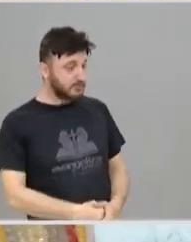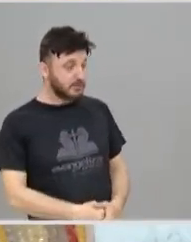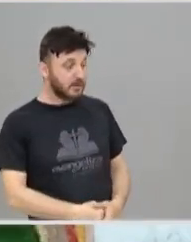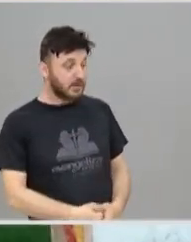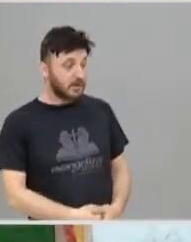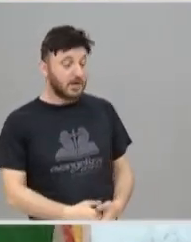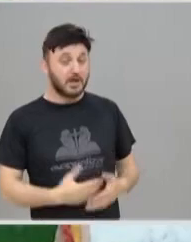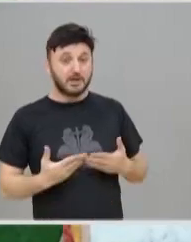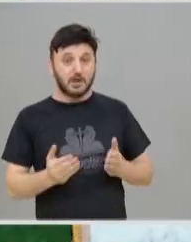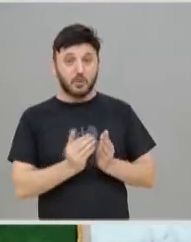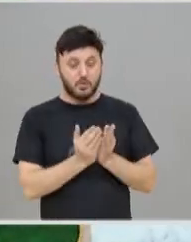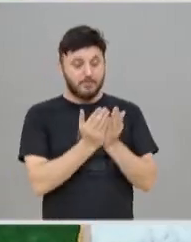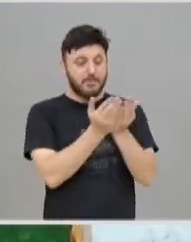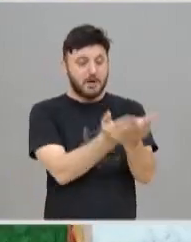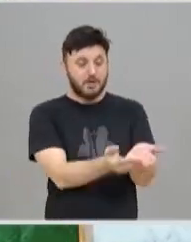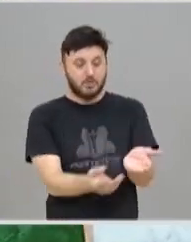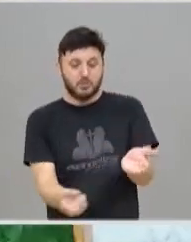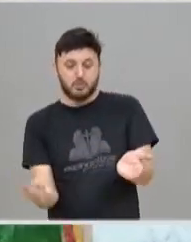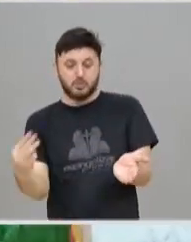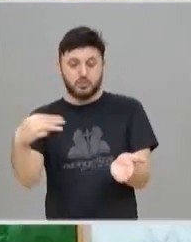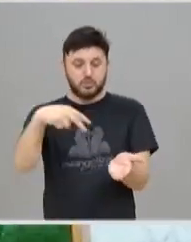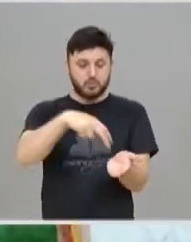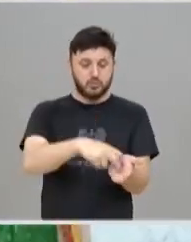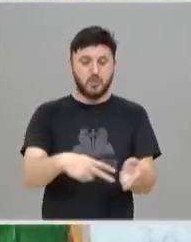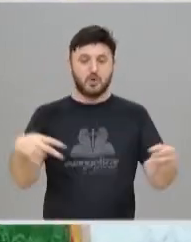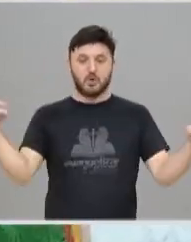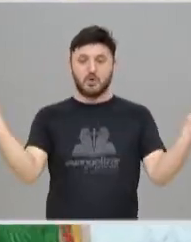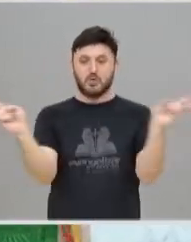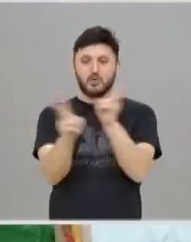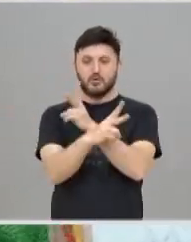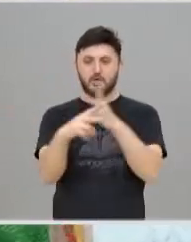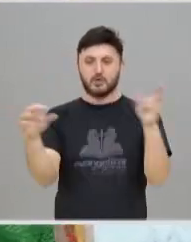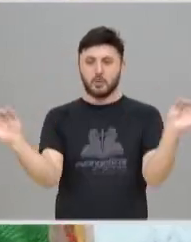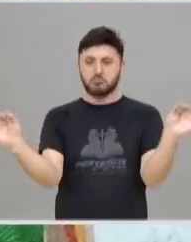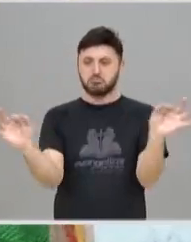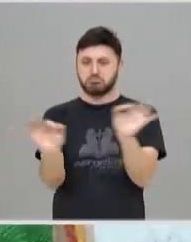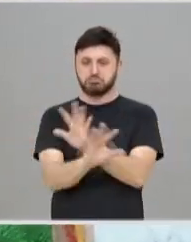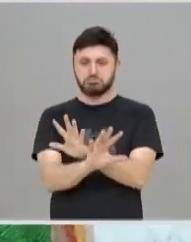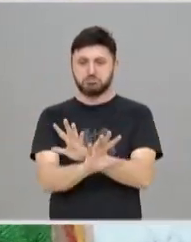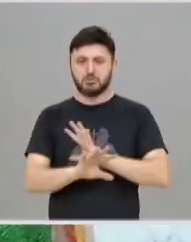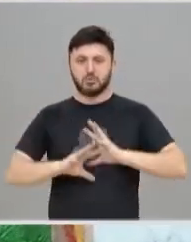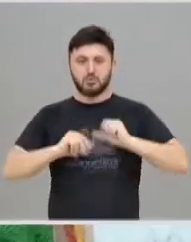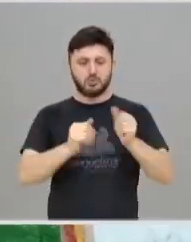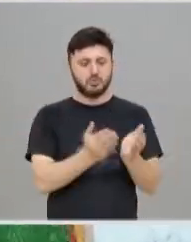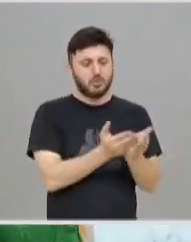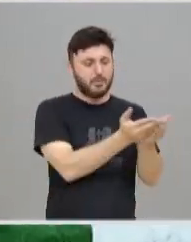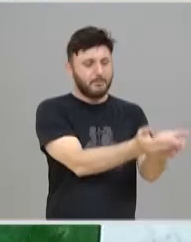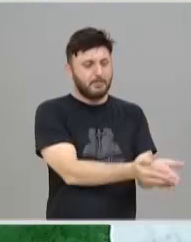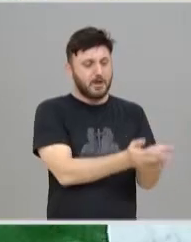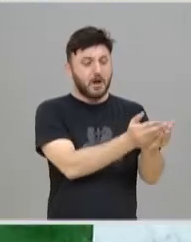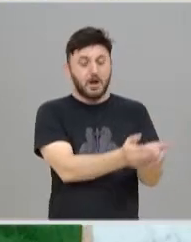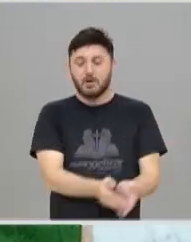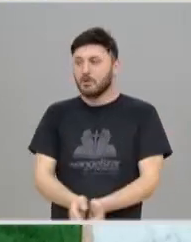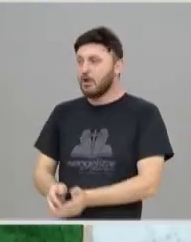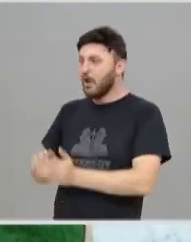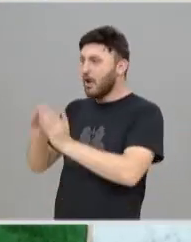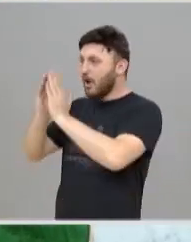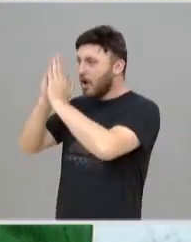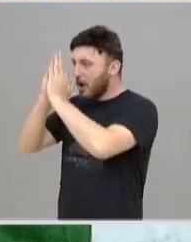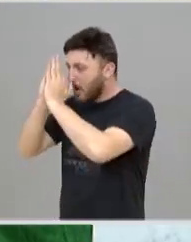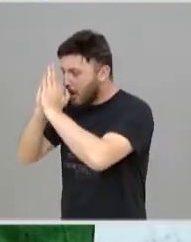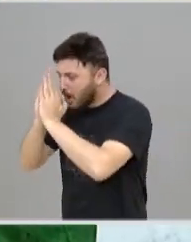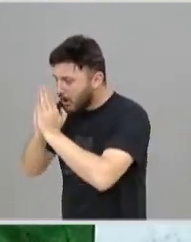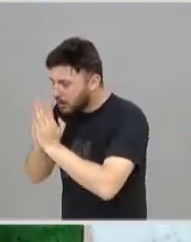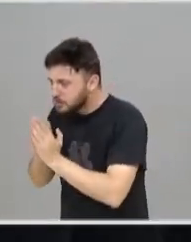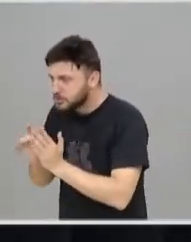Assim que subiram no barco, o vento se acalmou. Os que estavam no barco prostraram-se diante dele,